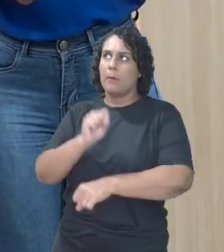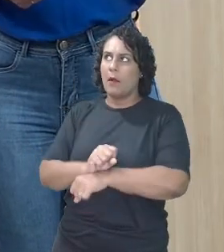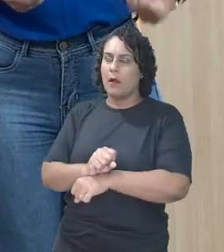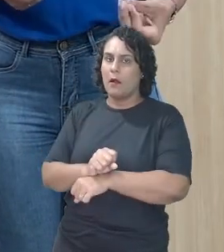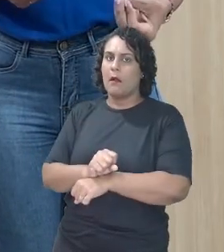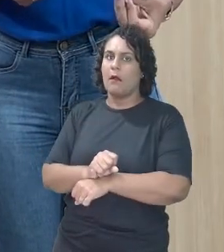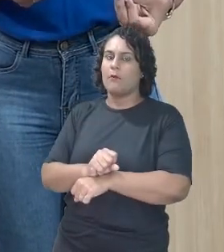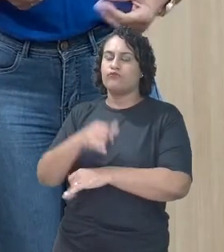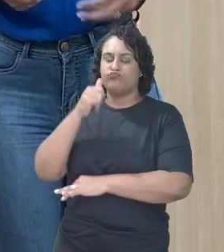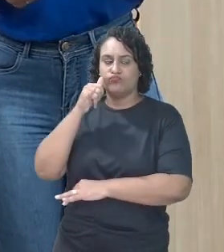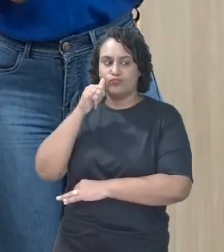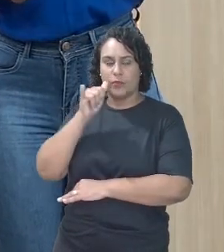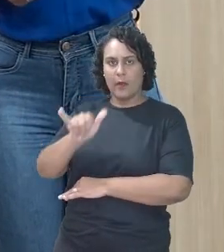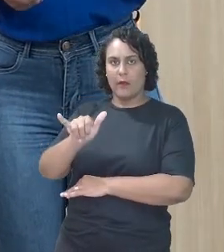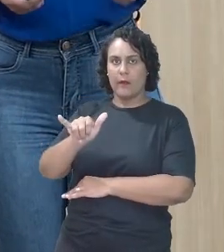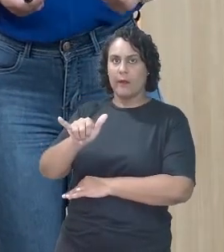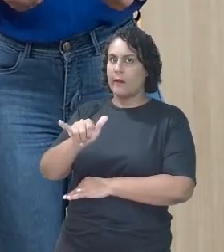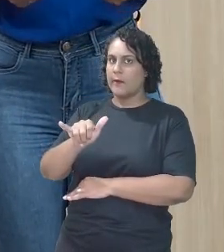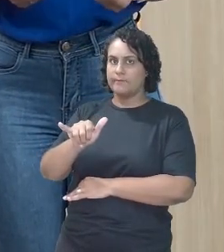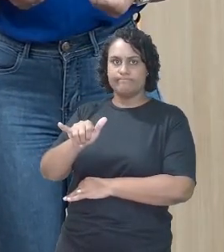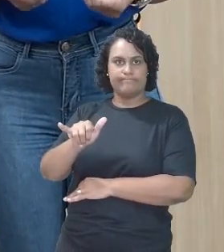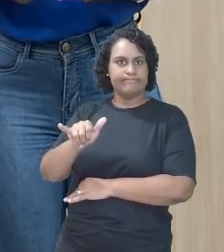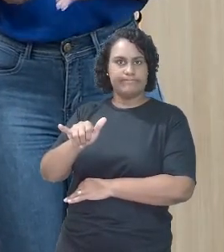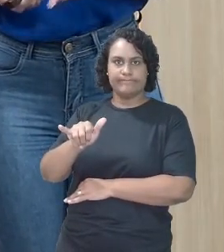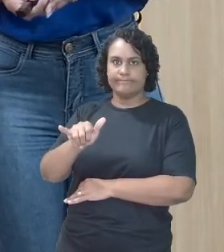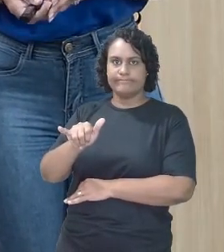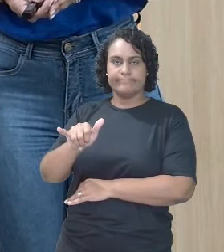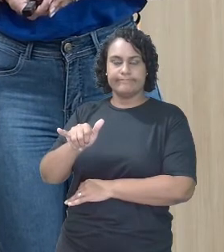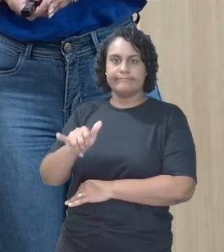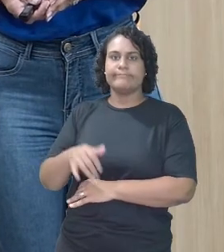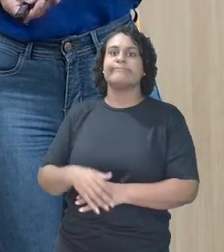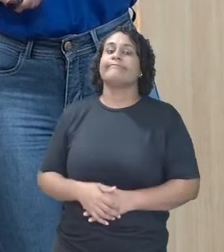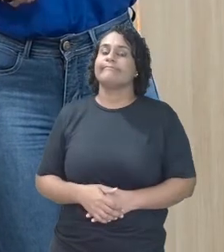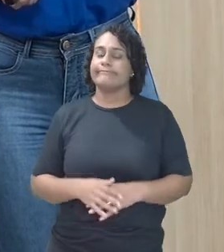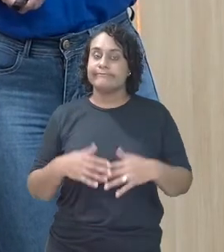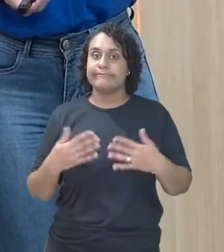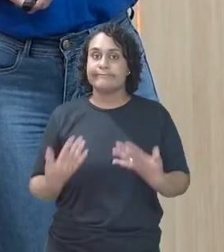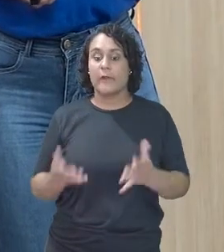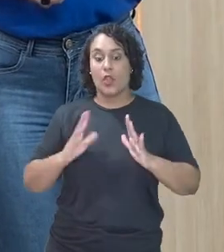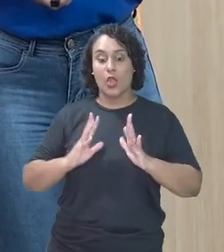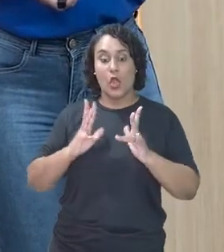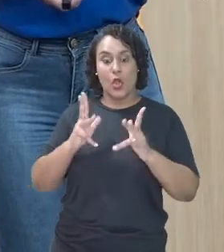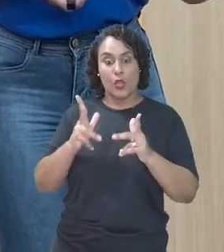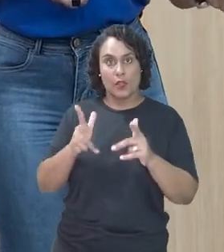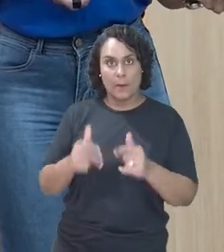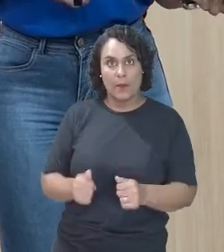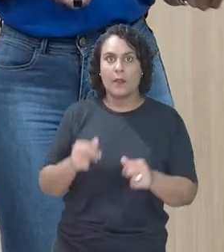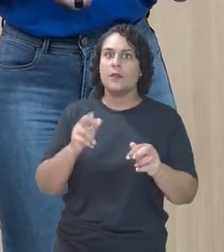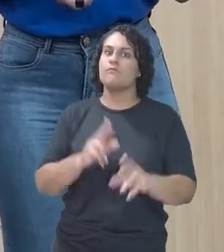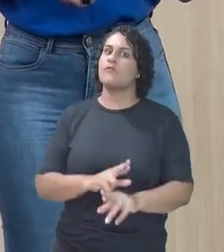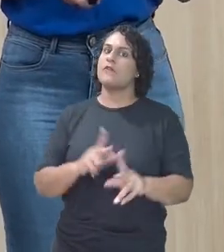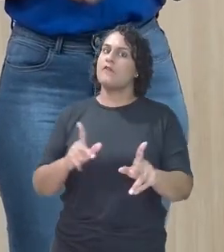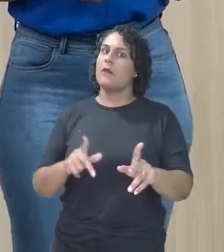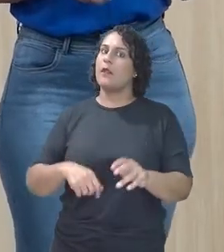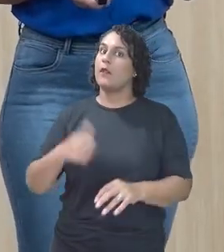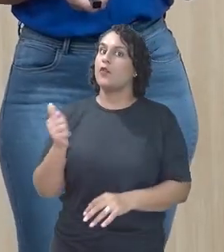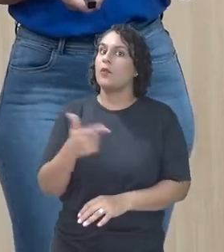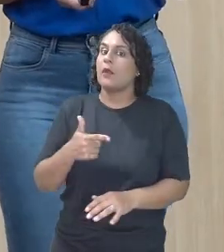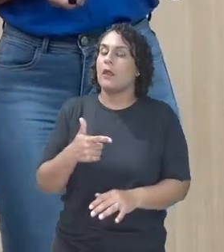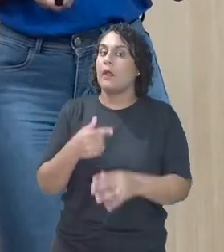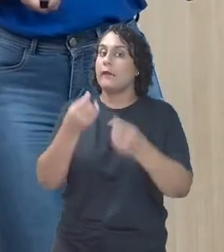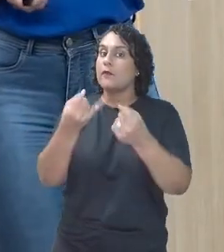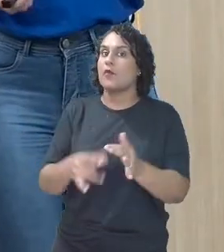né, do evitamento, da improdutividade, do alheamento. Totalmente diferente do que a gente